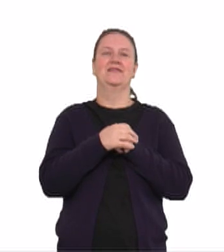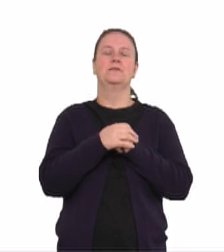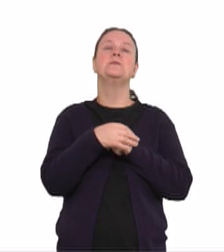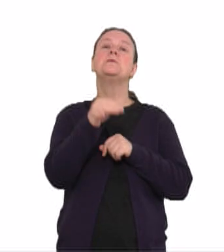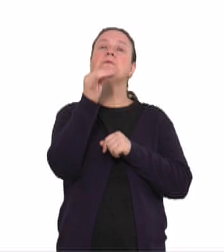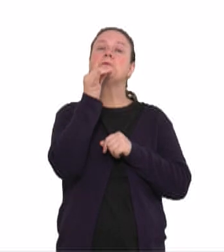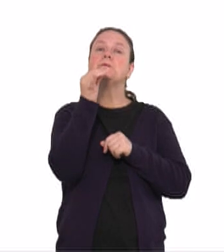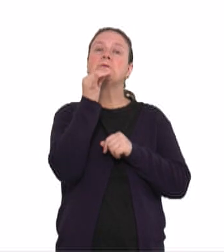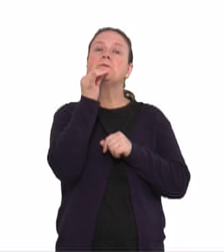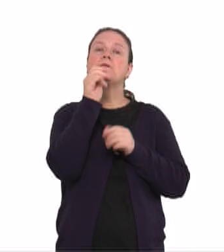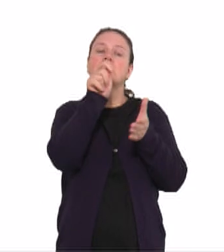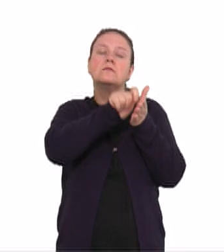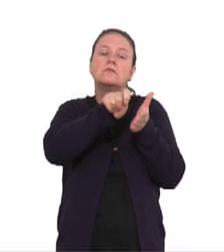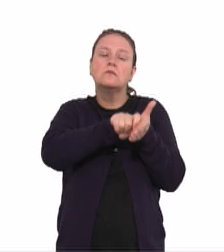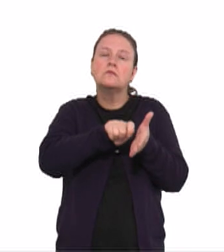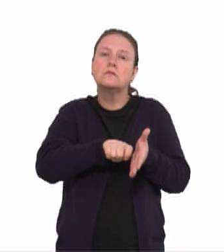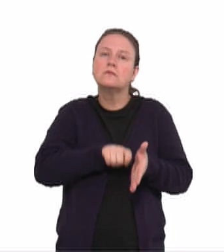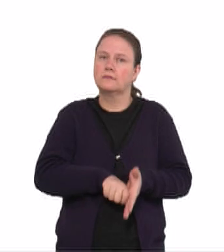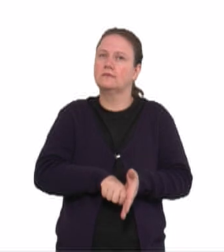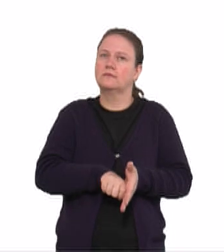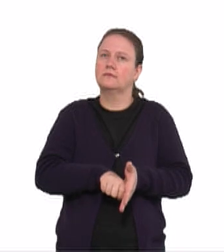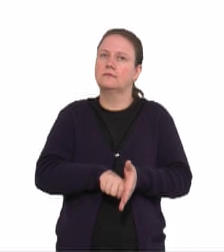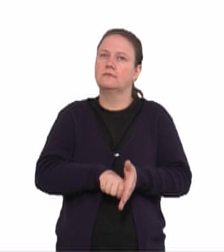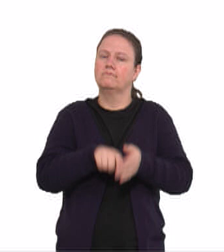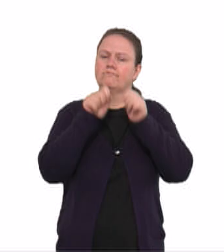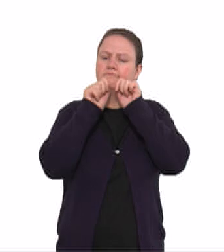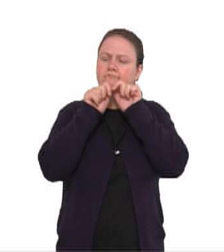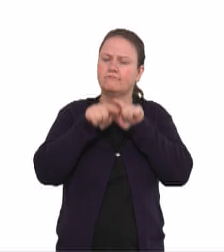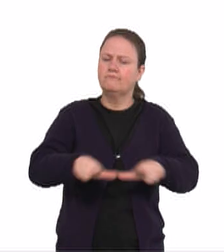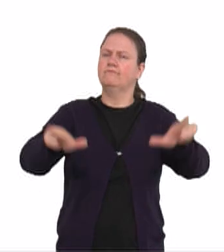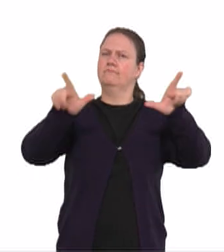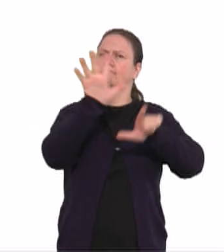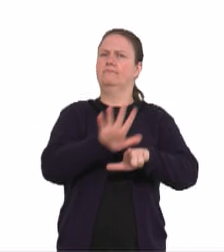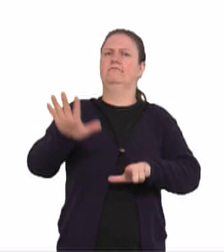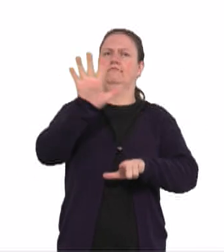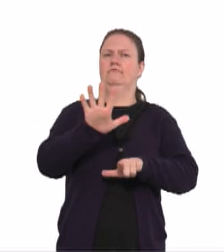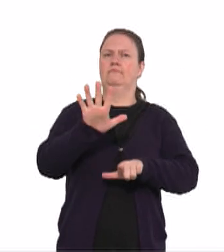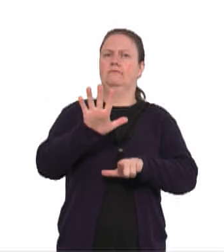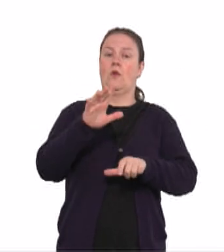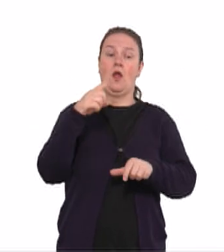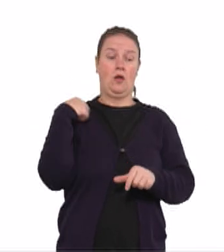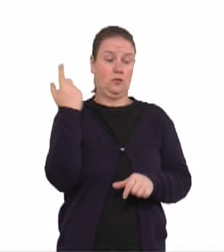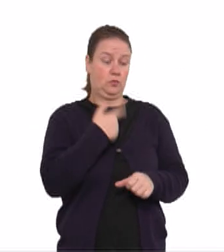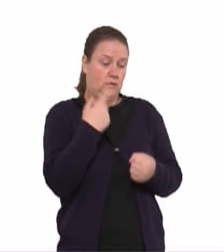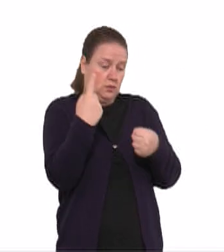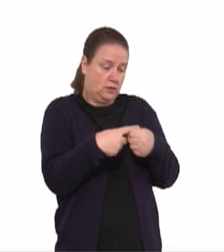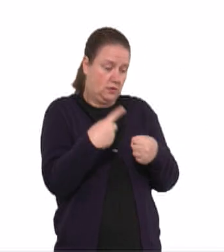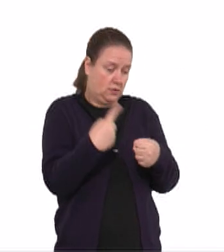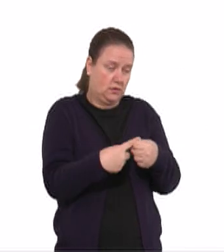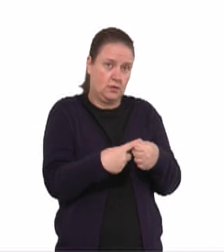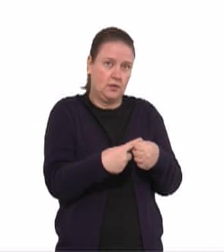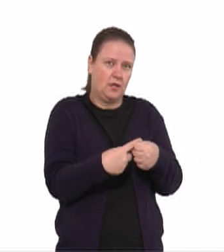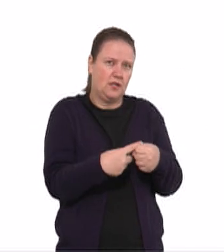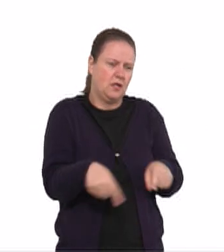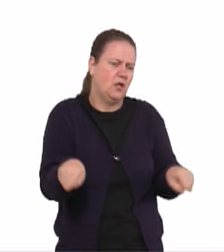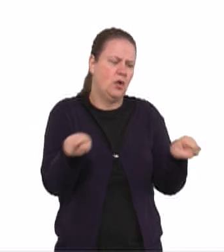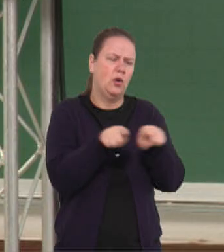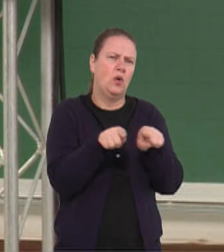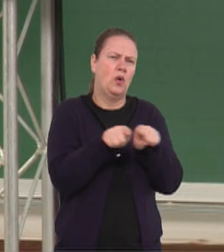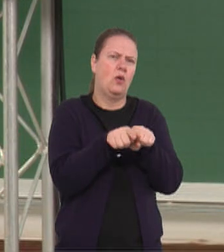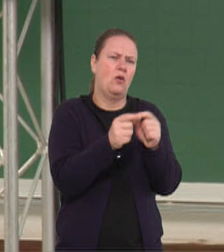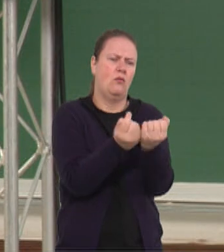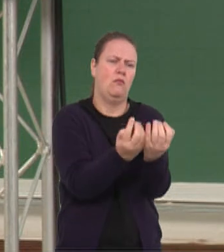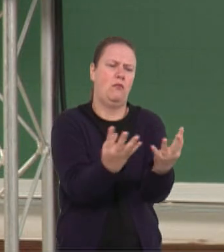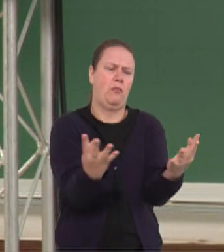Exemplo de construção com figura de linguagem. Nossa cidade era um enorme jardim. Nós usamos aqui uma figura de linguagem